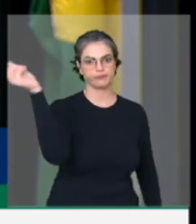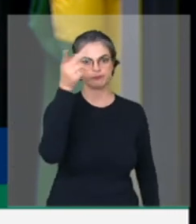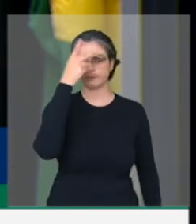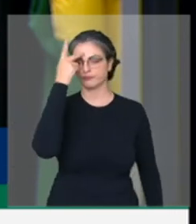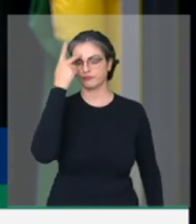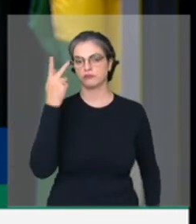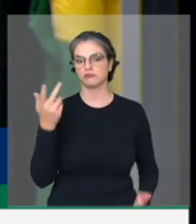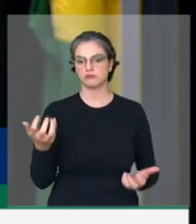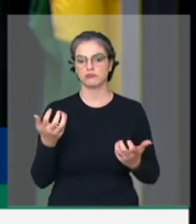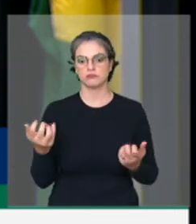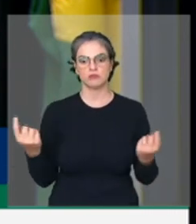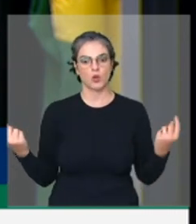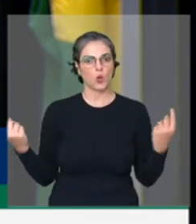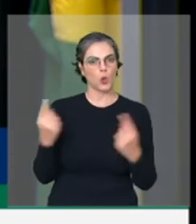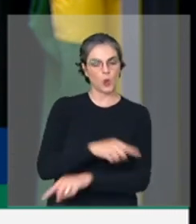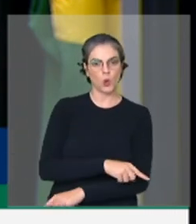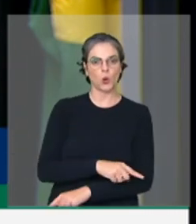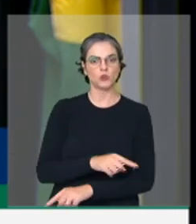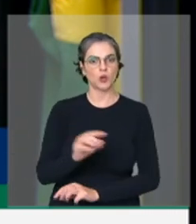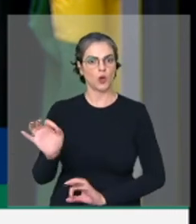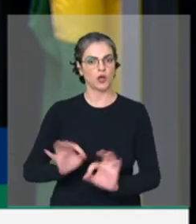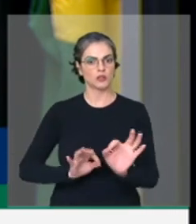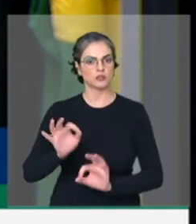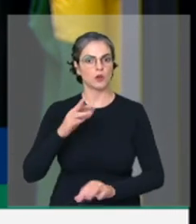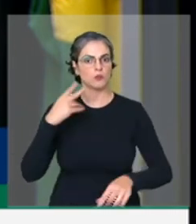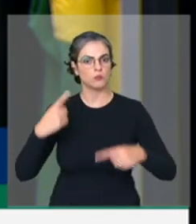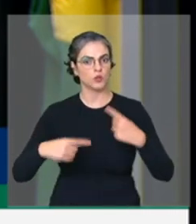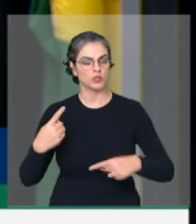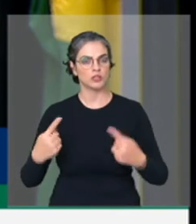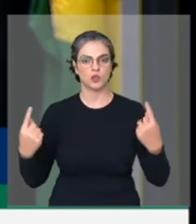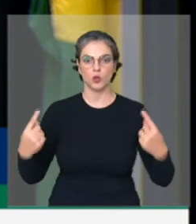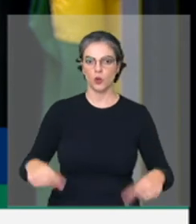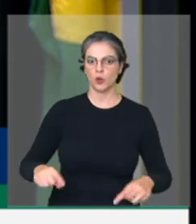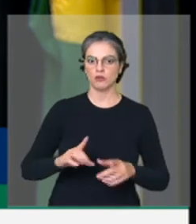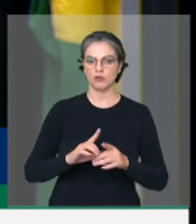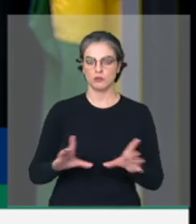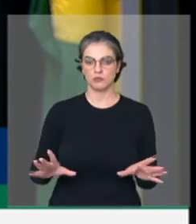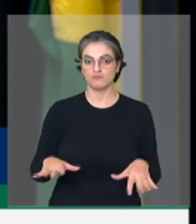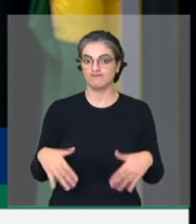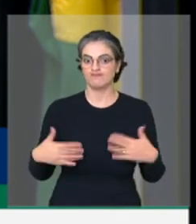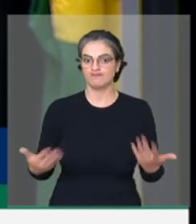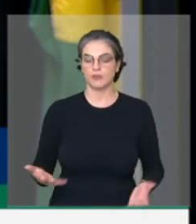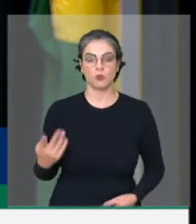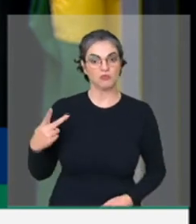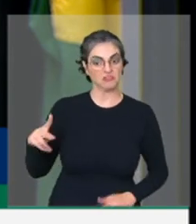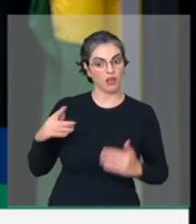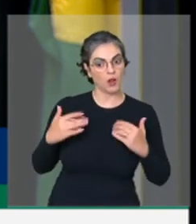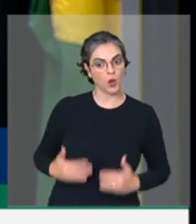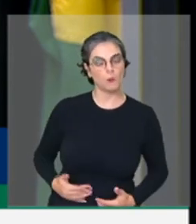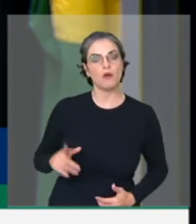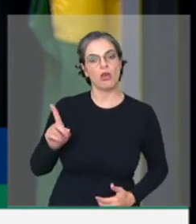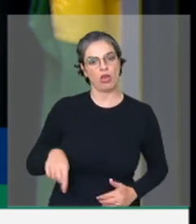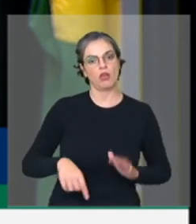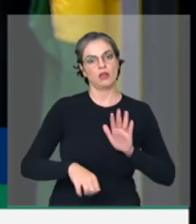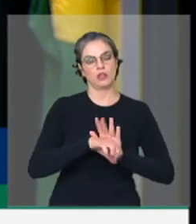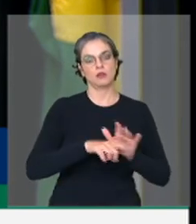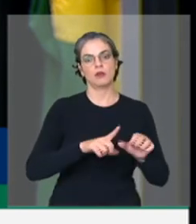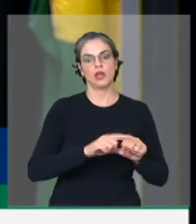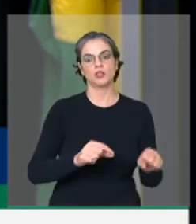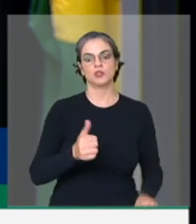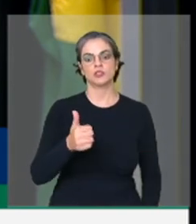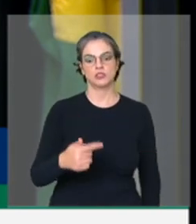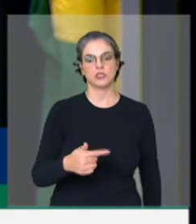e da democracia. Anotou que as condutas praticadas, então previstas como crimes nos artigos